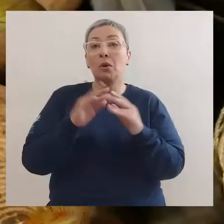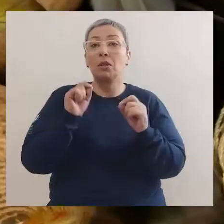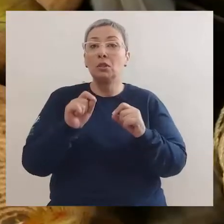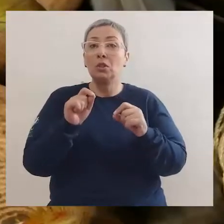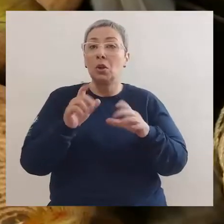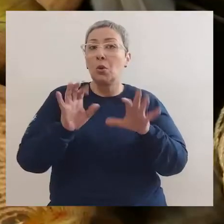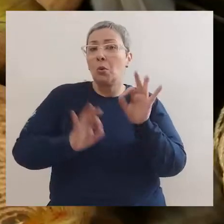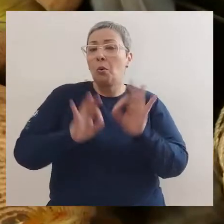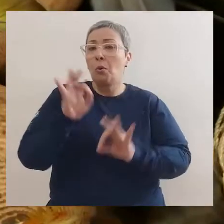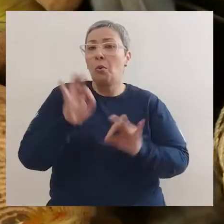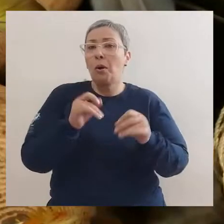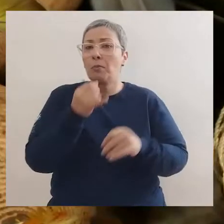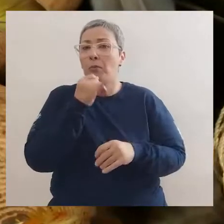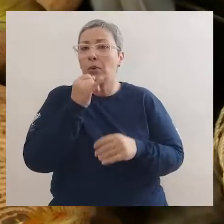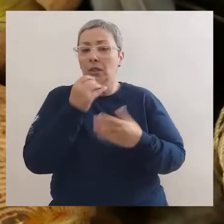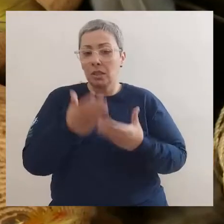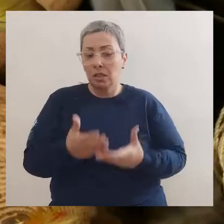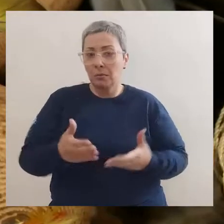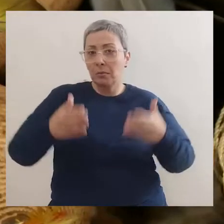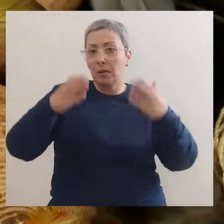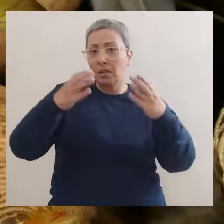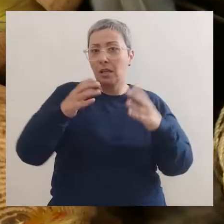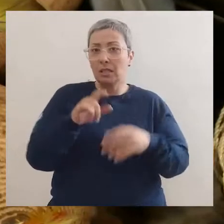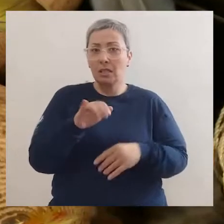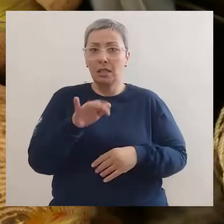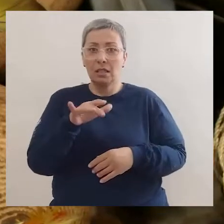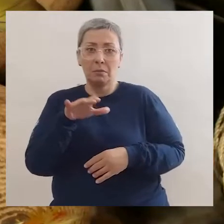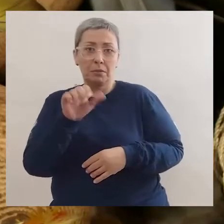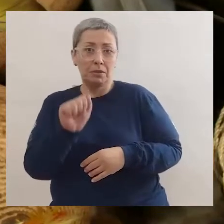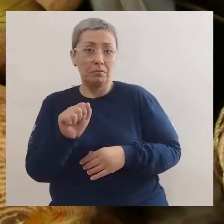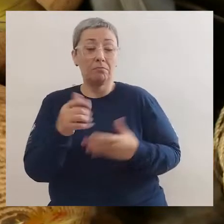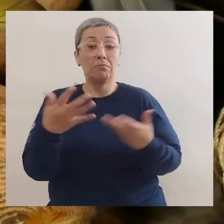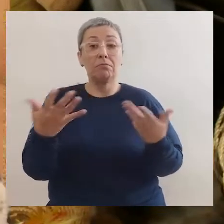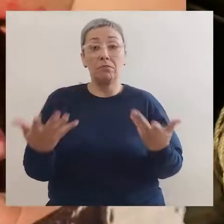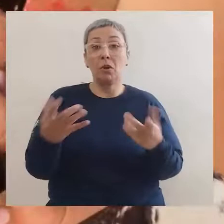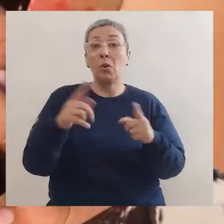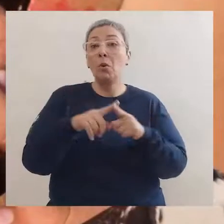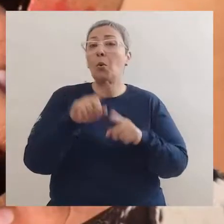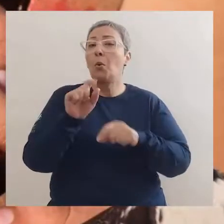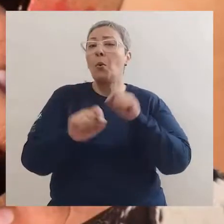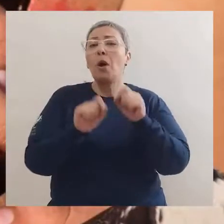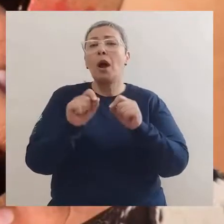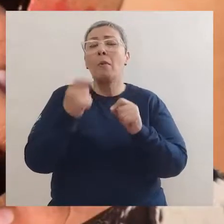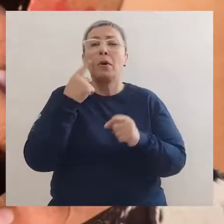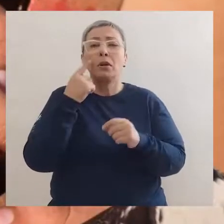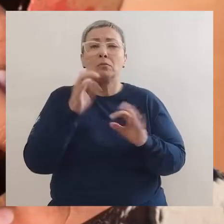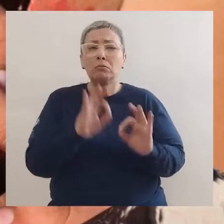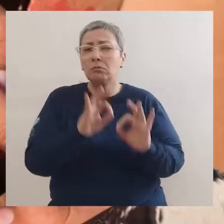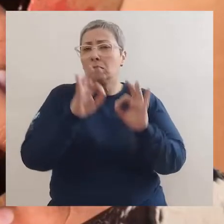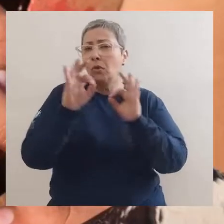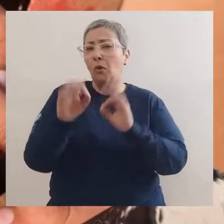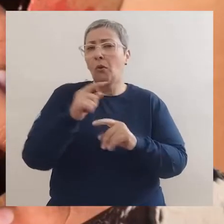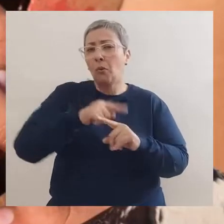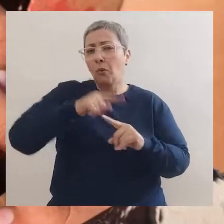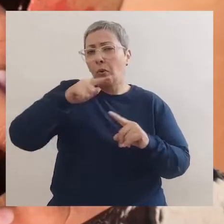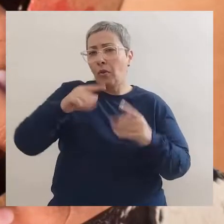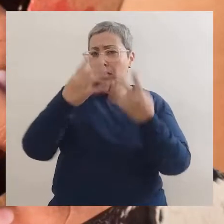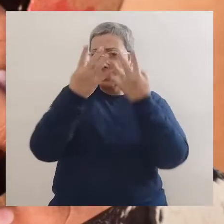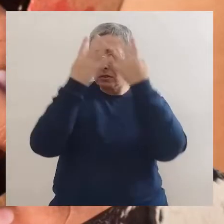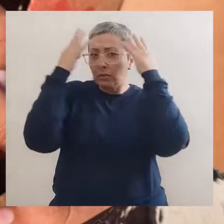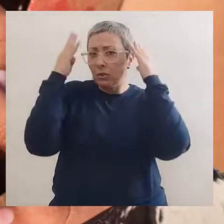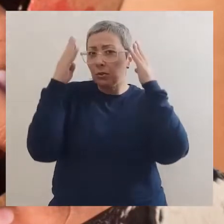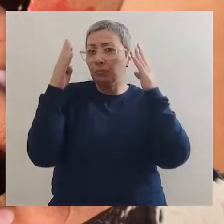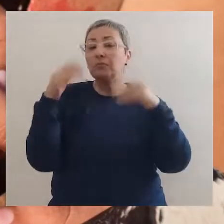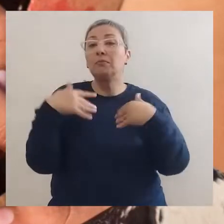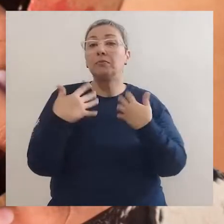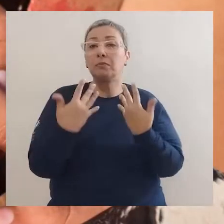objetos, né, que eles fazem, construído por eles, como por exemplo cestarias, cerâmicas, né? Agora, o que podemos